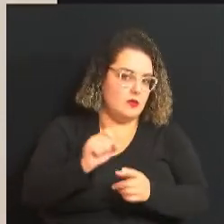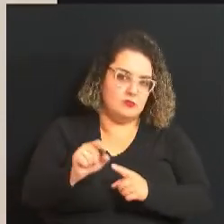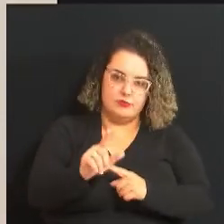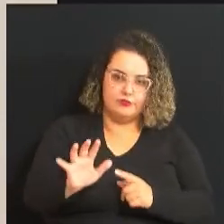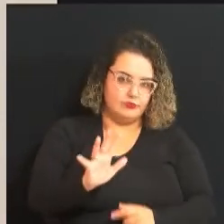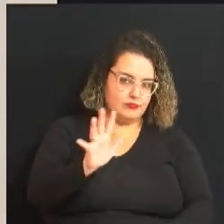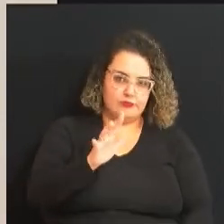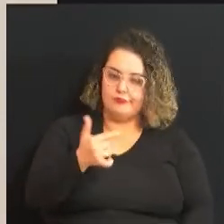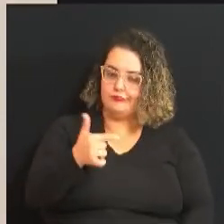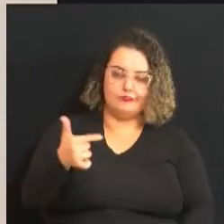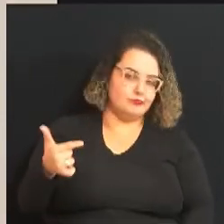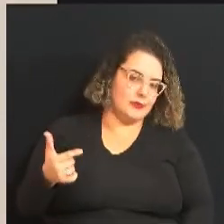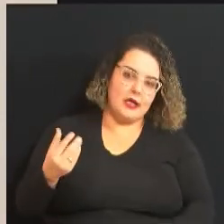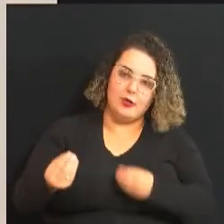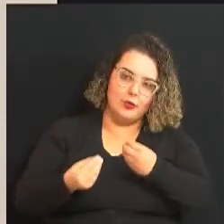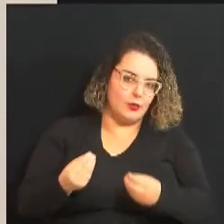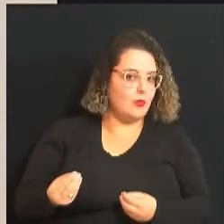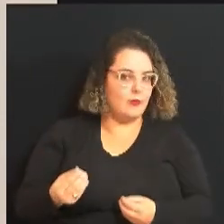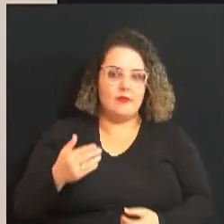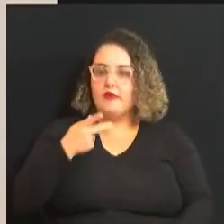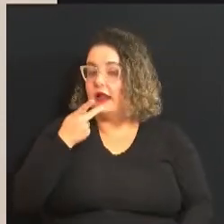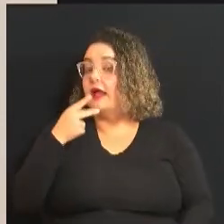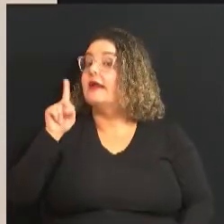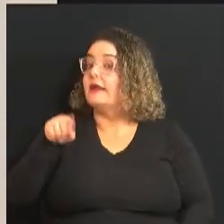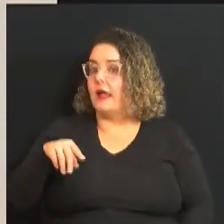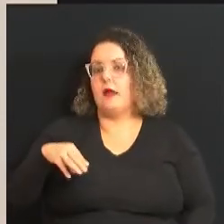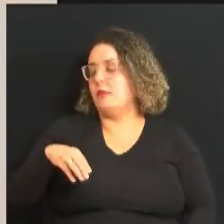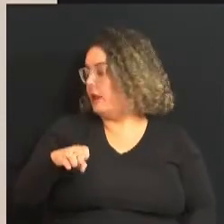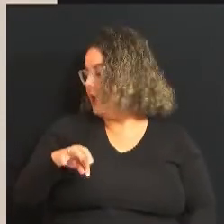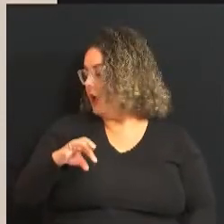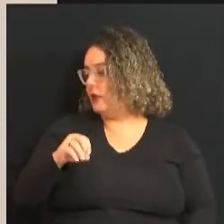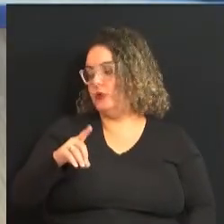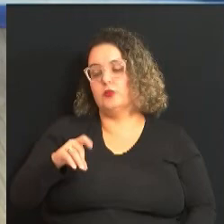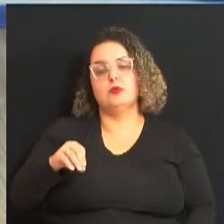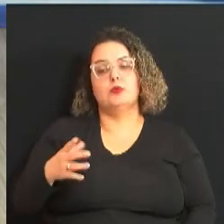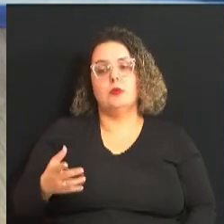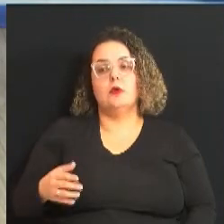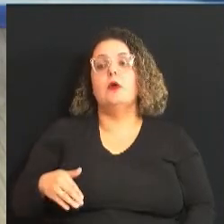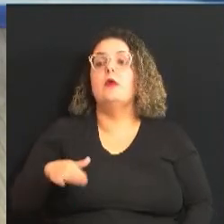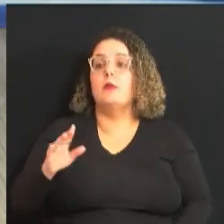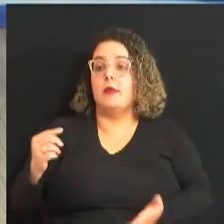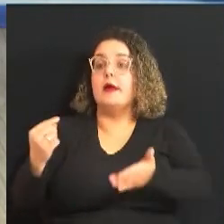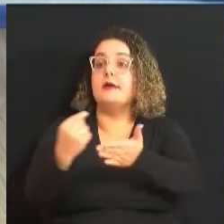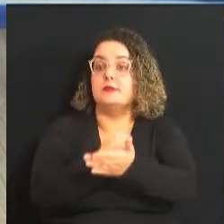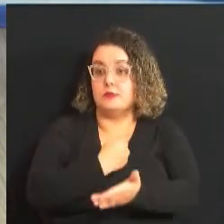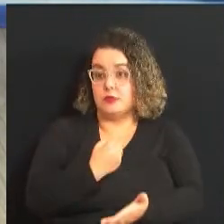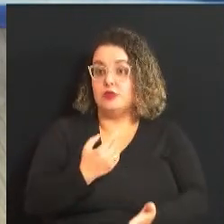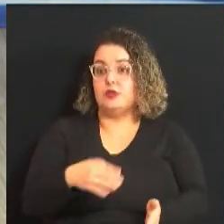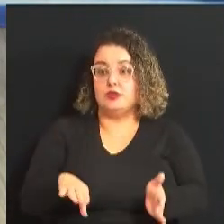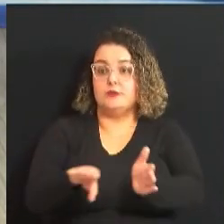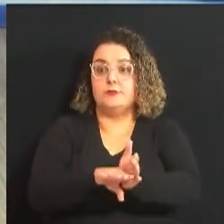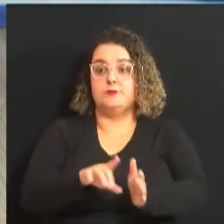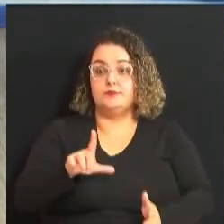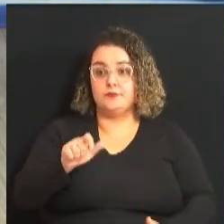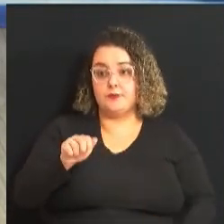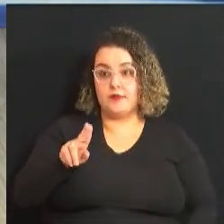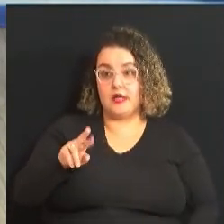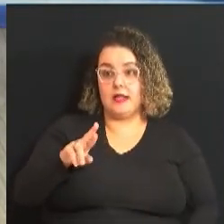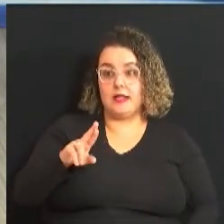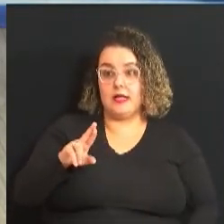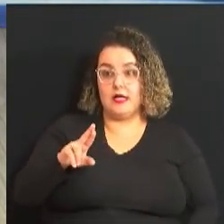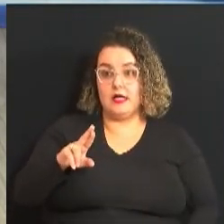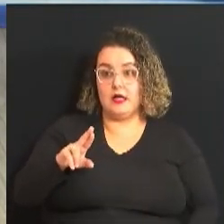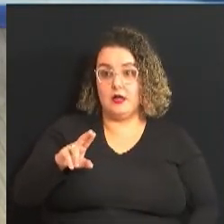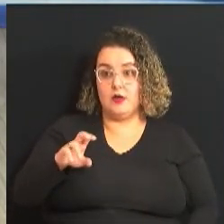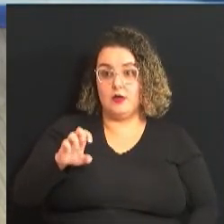considerar método, não, tá? E doutora, mais perguntas chegando aqui. Olha só, da Laureni Silva. Ela é